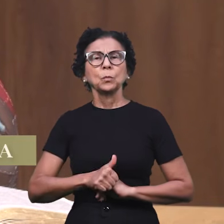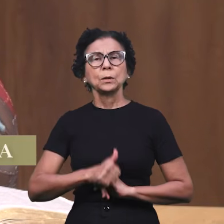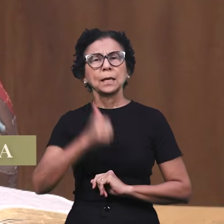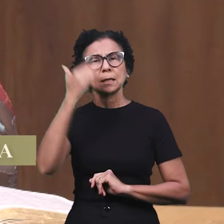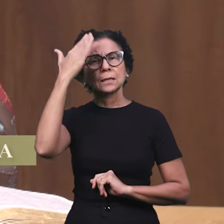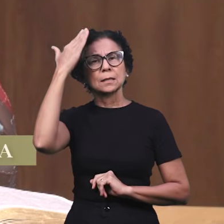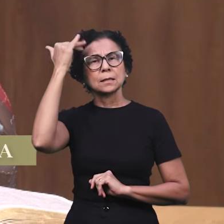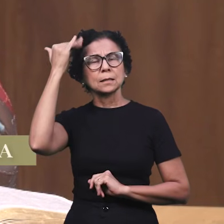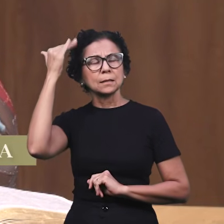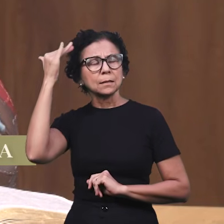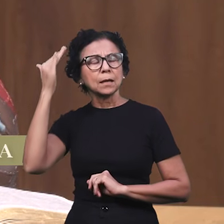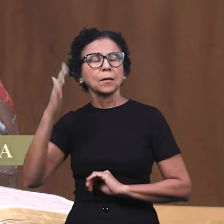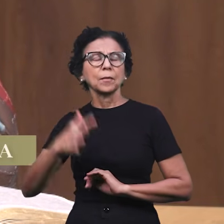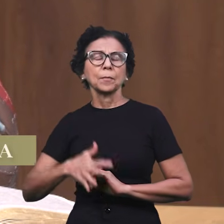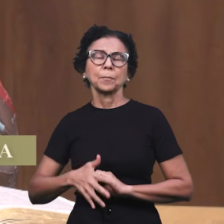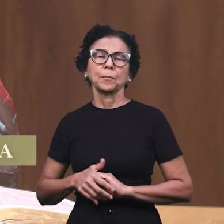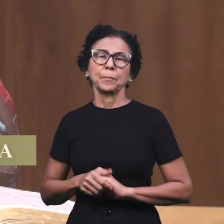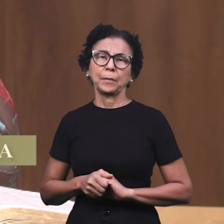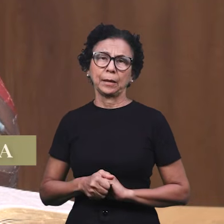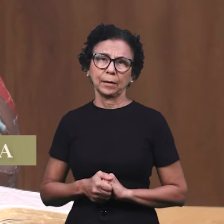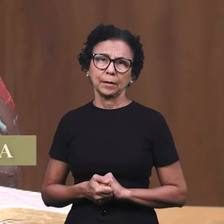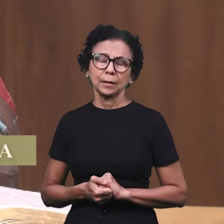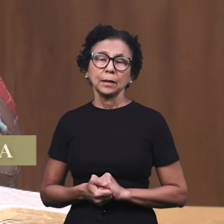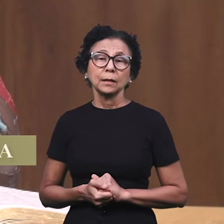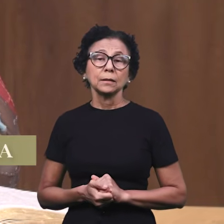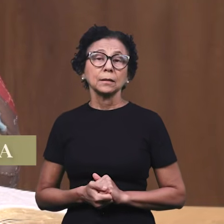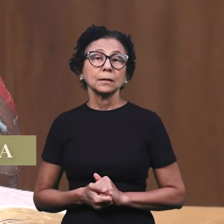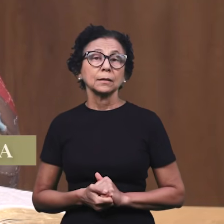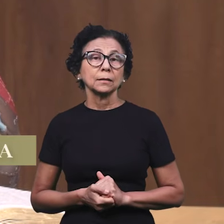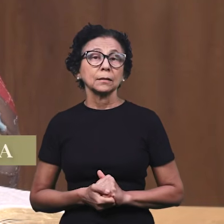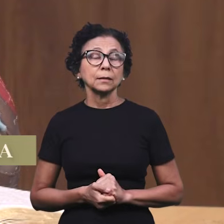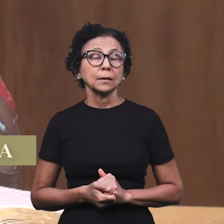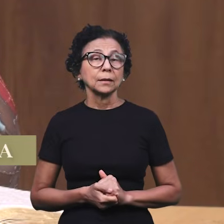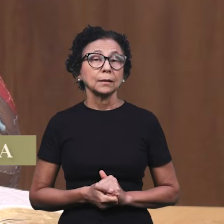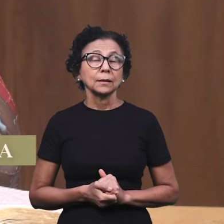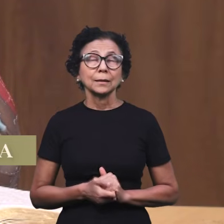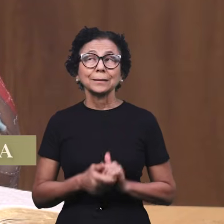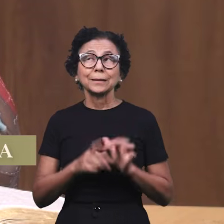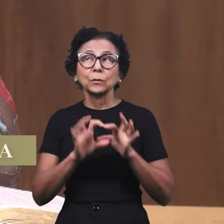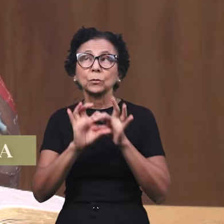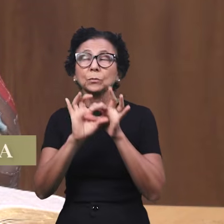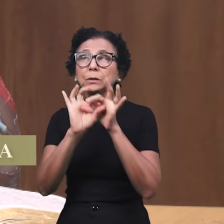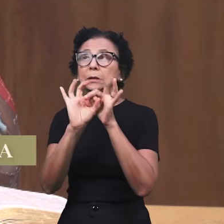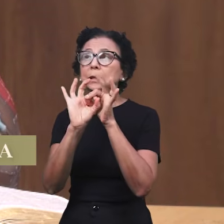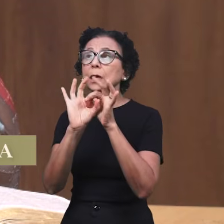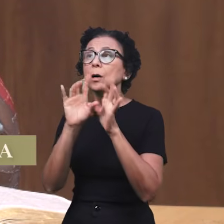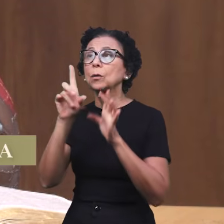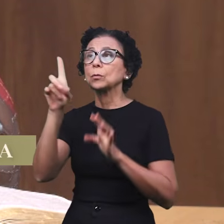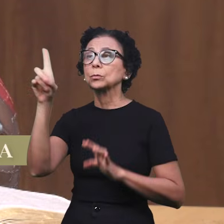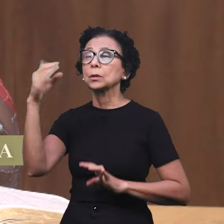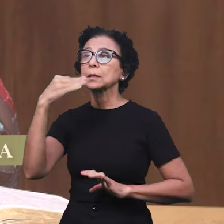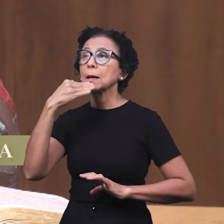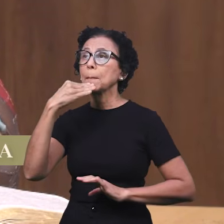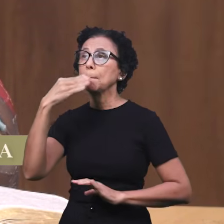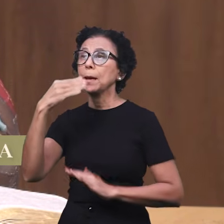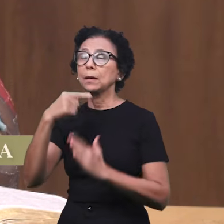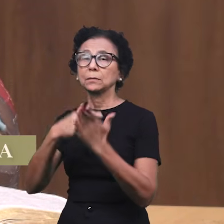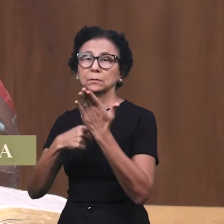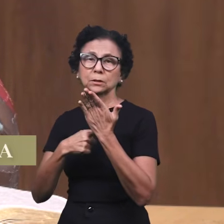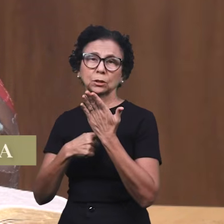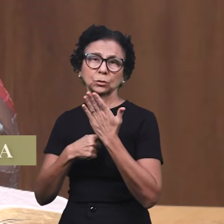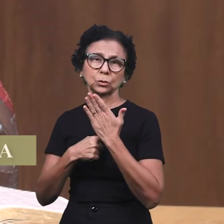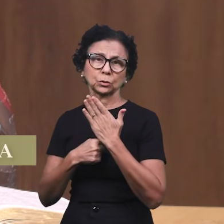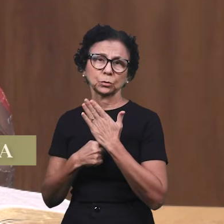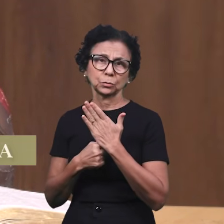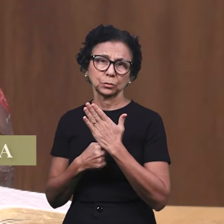é essa busca da direção. Ela vai buscar o alimento, ela vai buscar forças também para